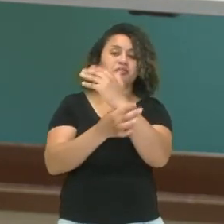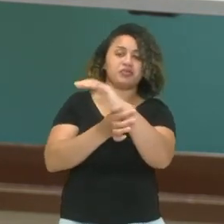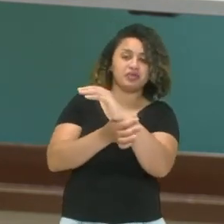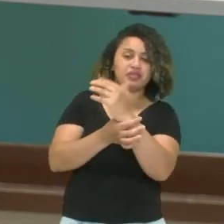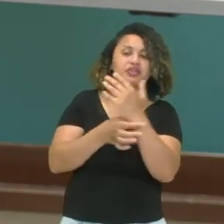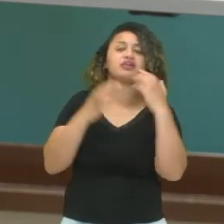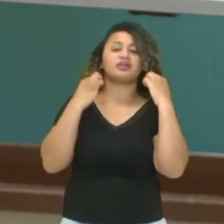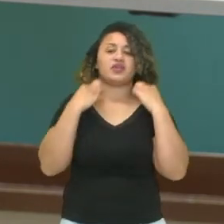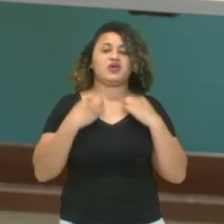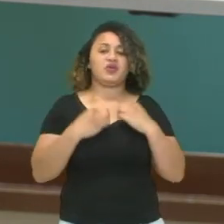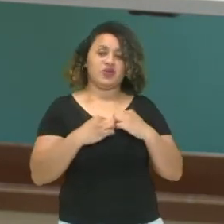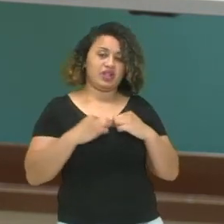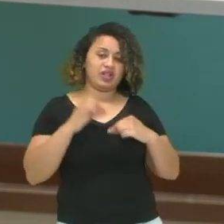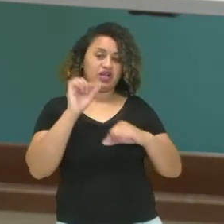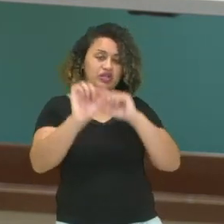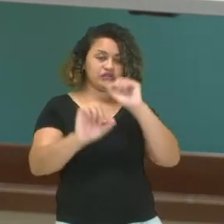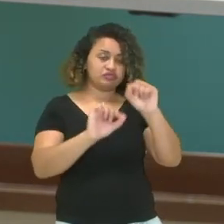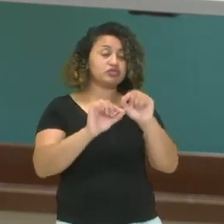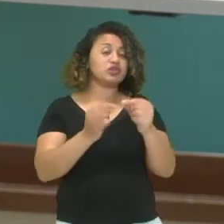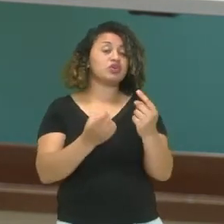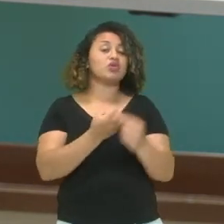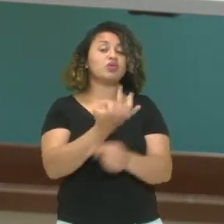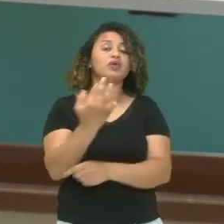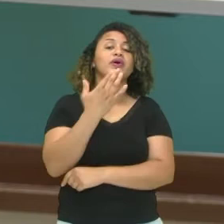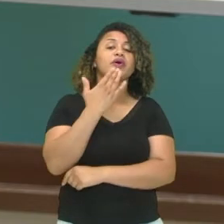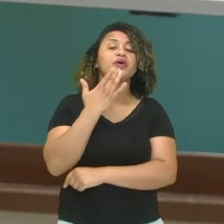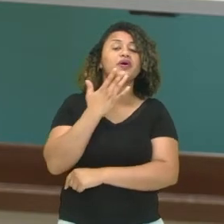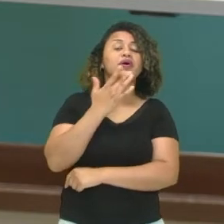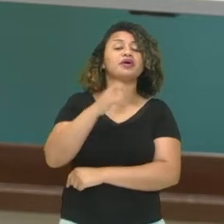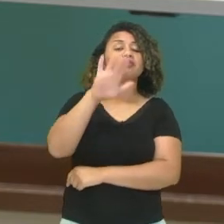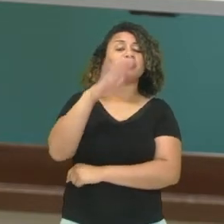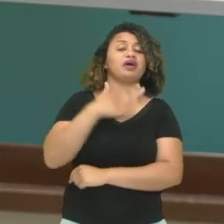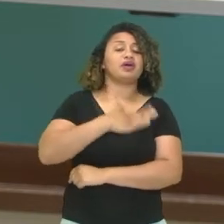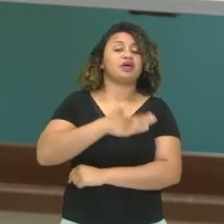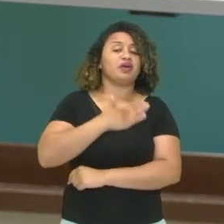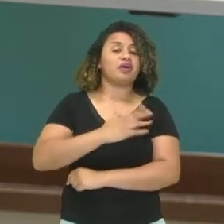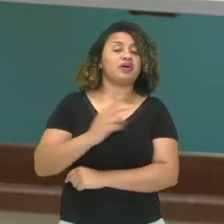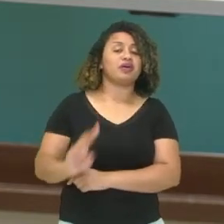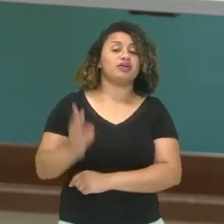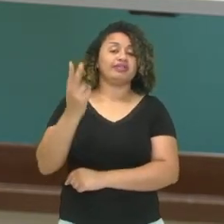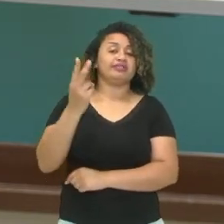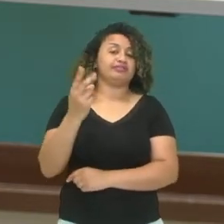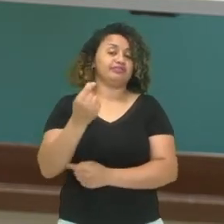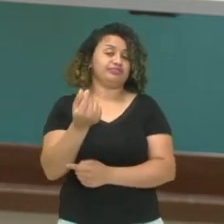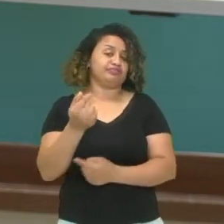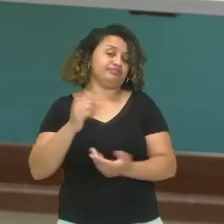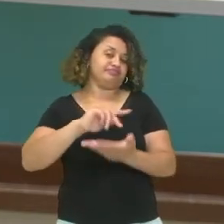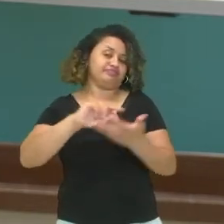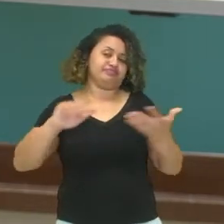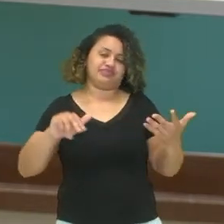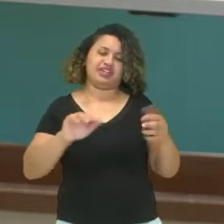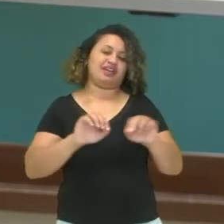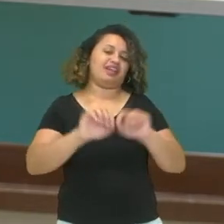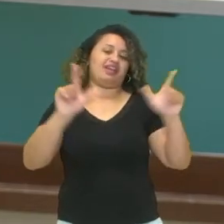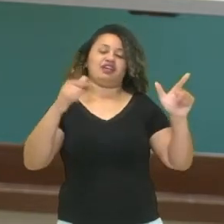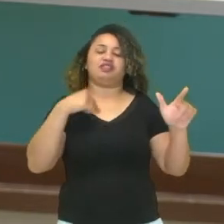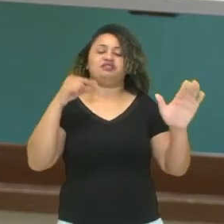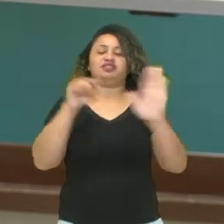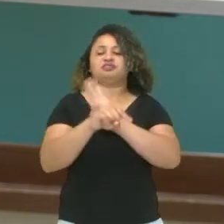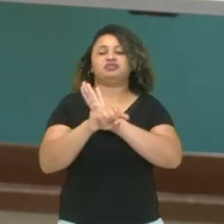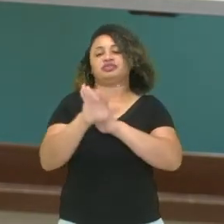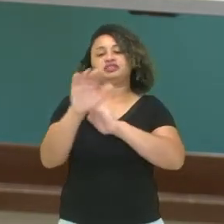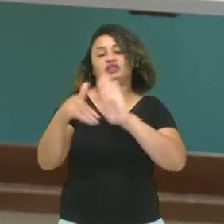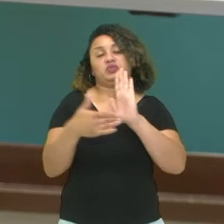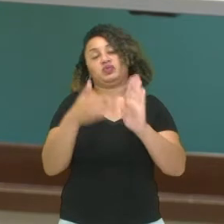colares, quais as cores que elas gostam, preços, etc. Claro que você não vai perguntar tudo ao mesmo tempo,